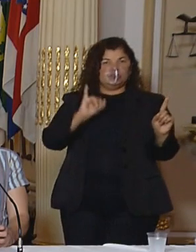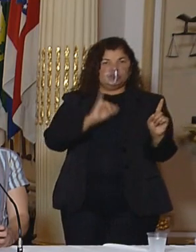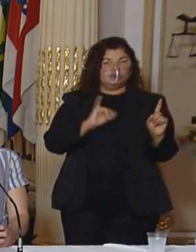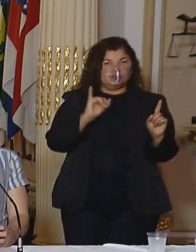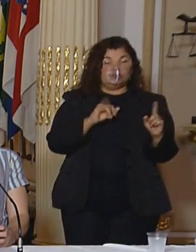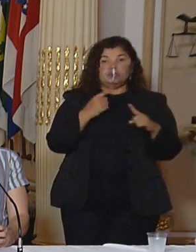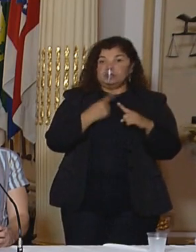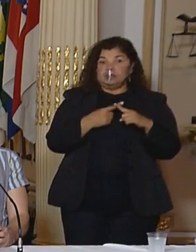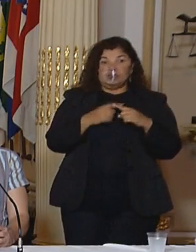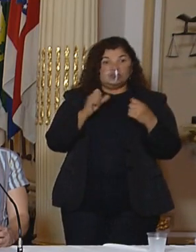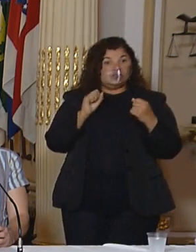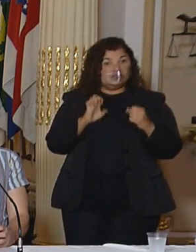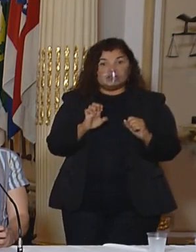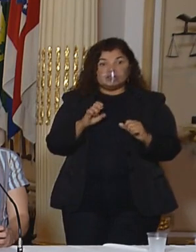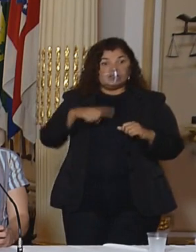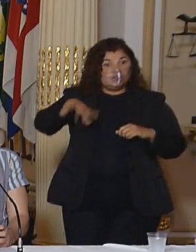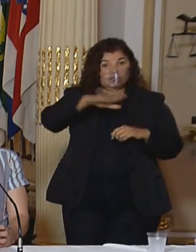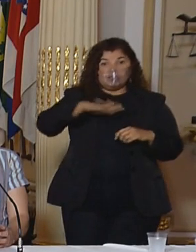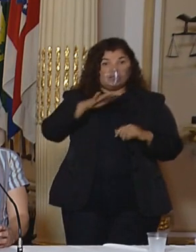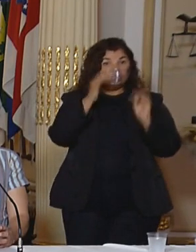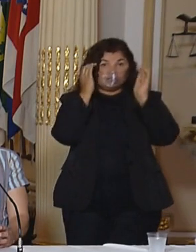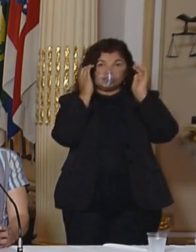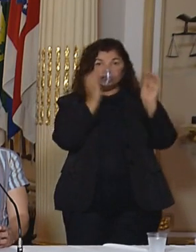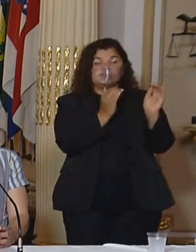se ele não for seguido pela população,